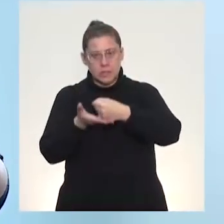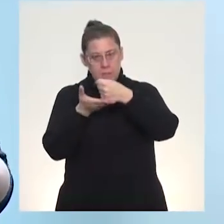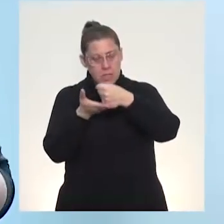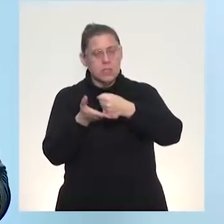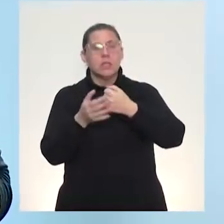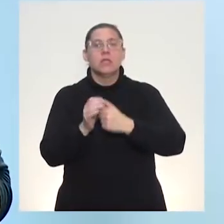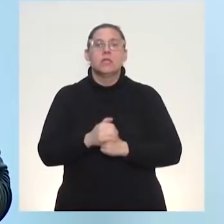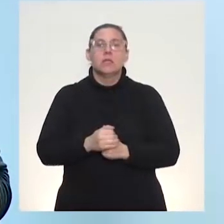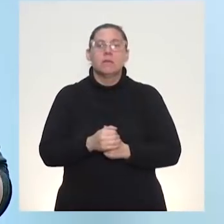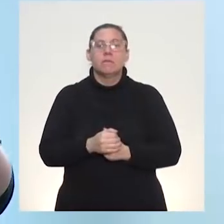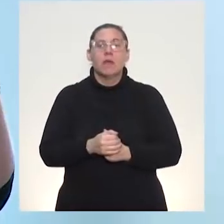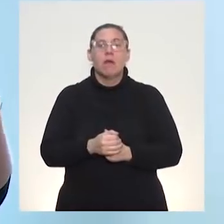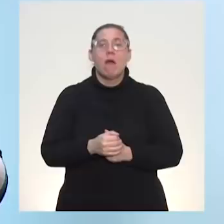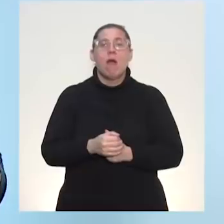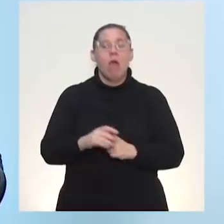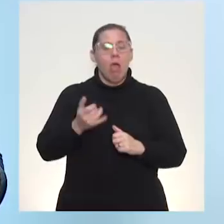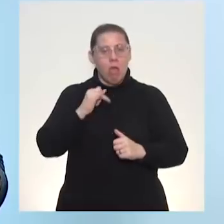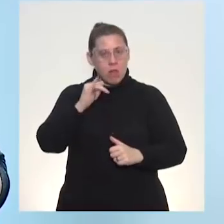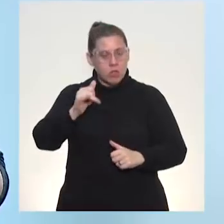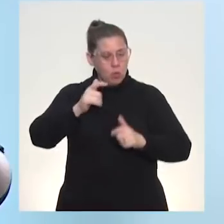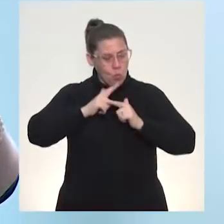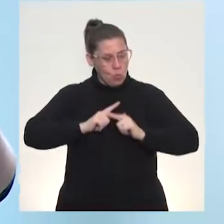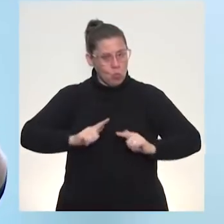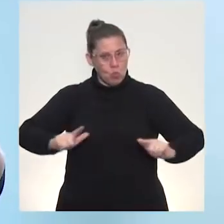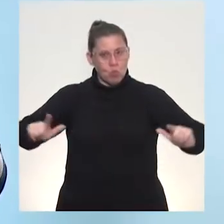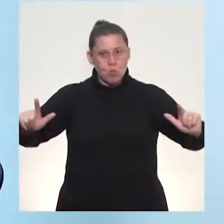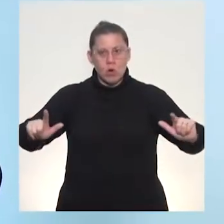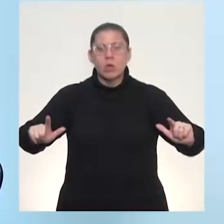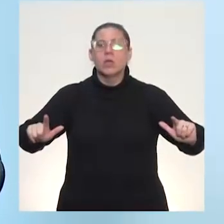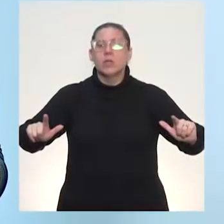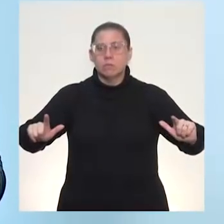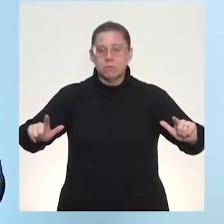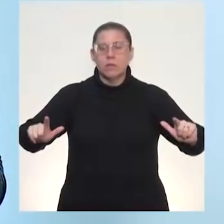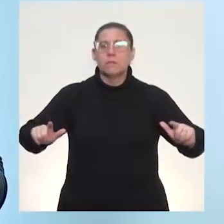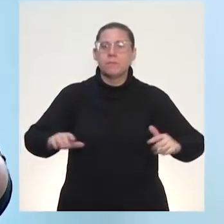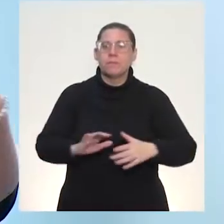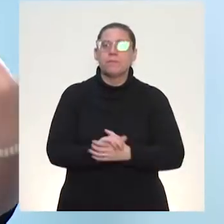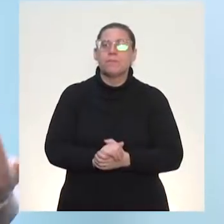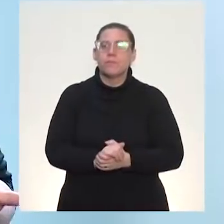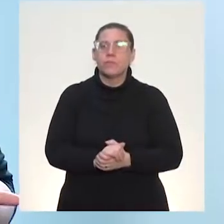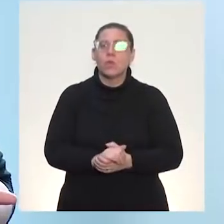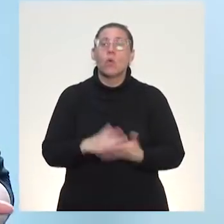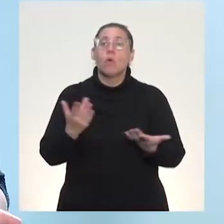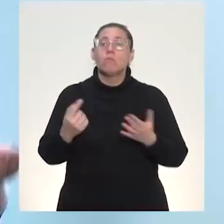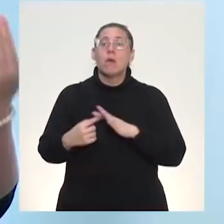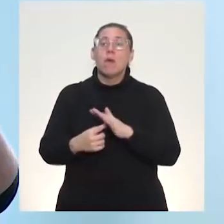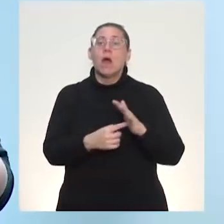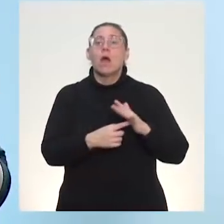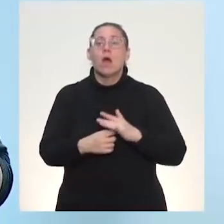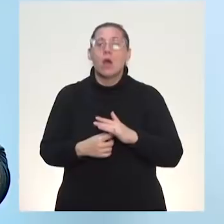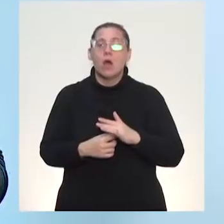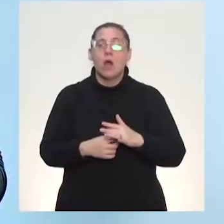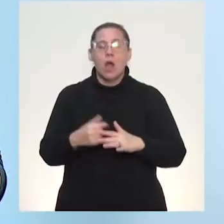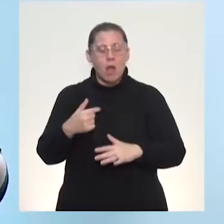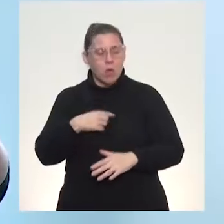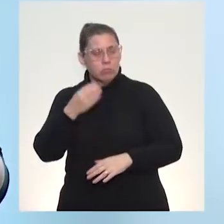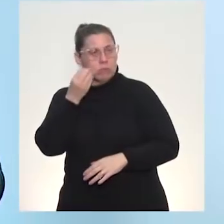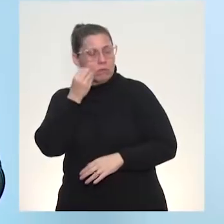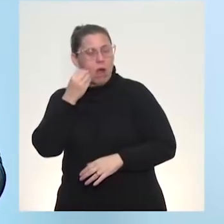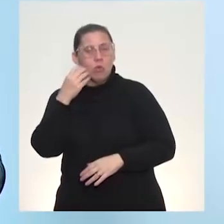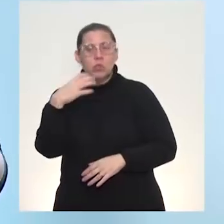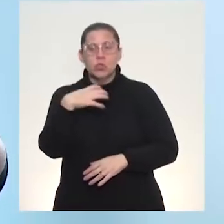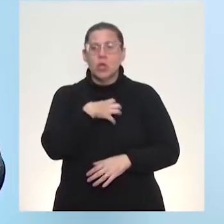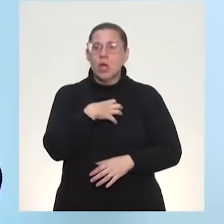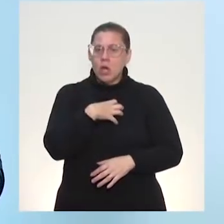sobre energia limpa. E está certo, gente. Qual é a relação da energia com o meio ambiente? É eu procurar uma